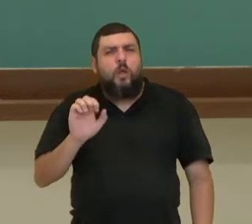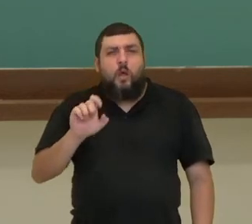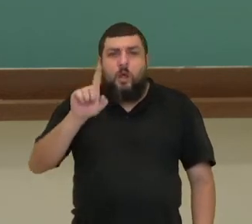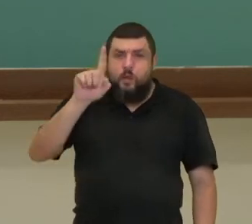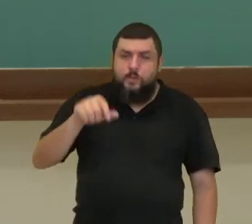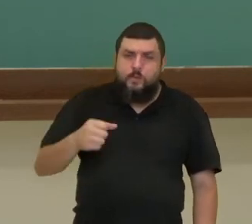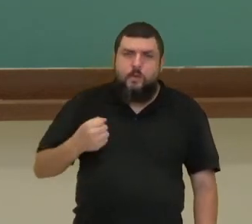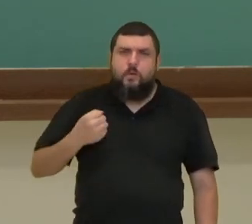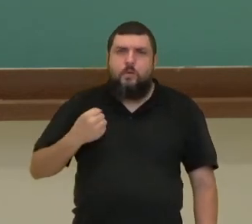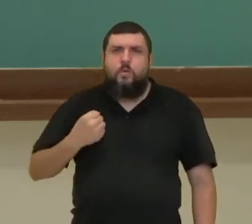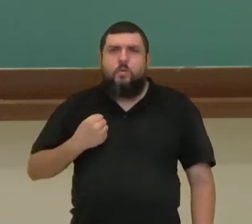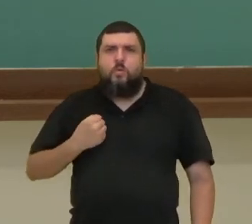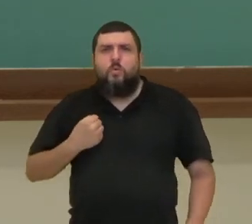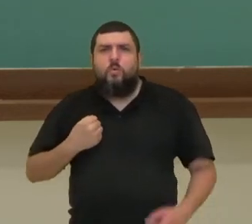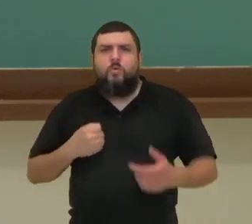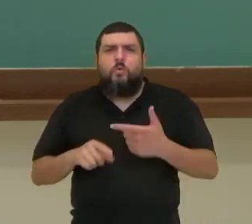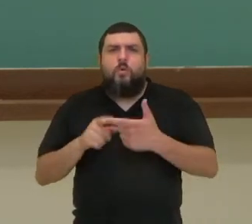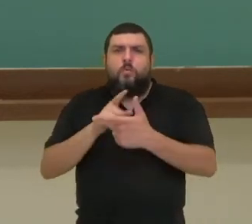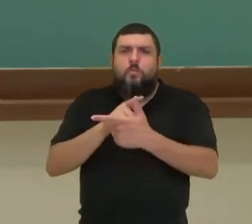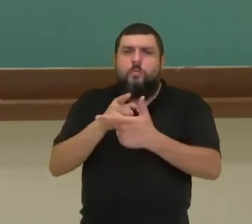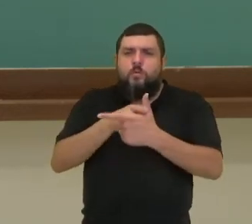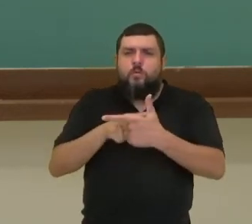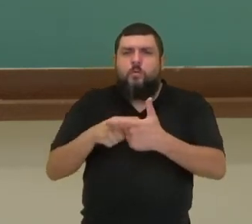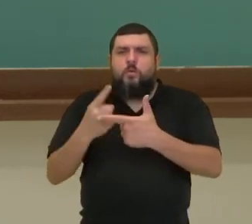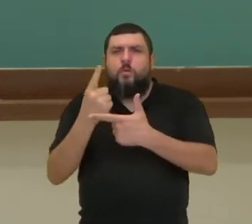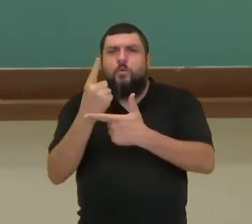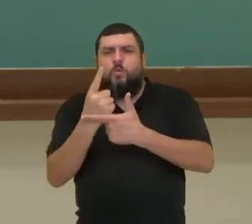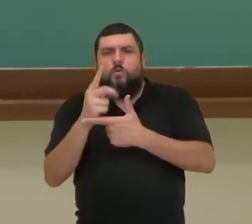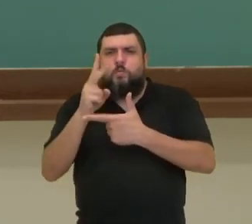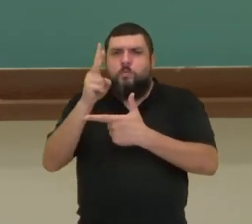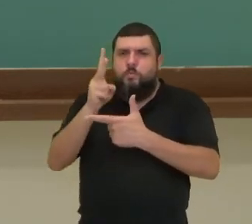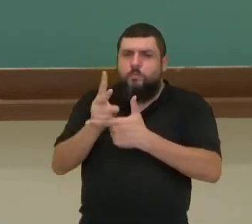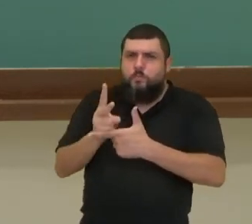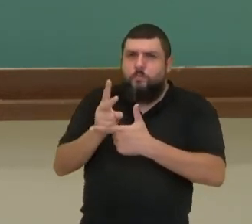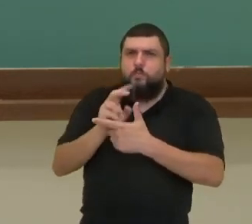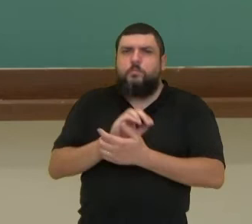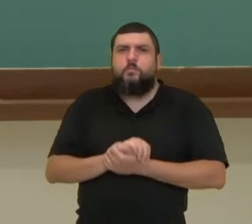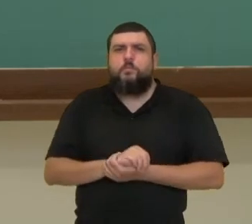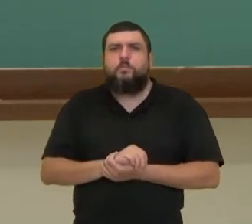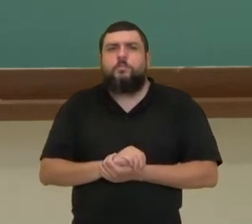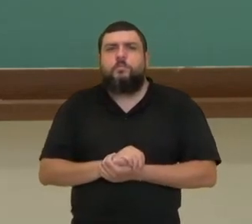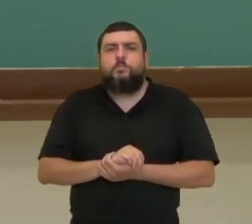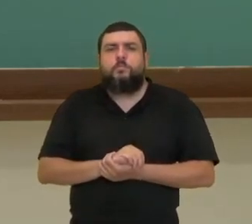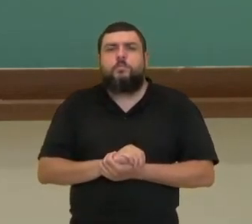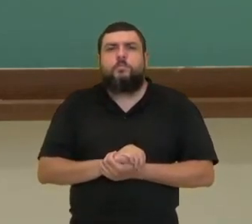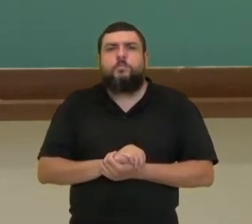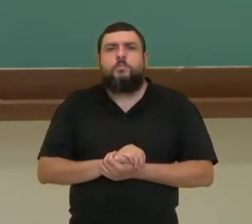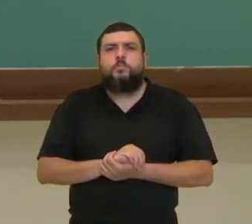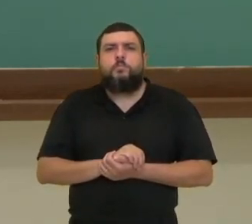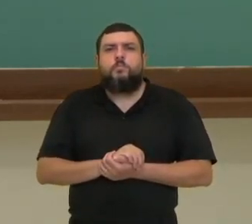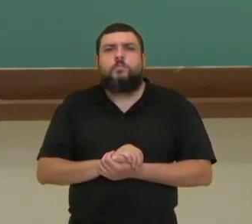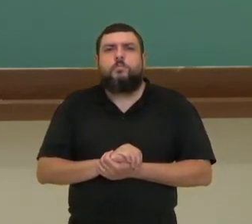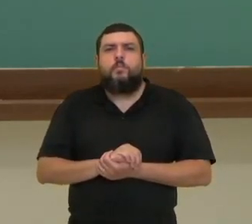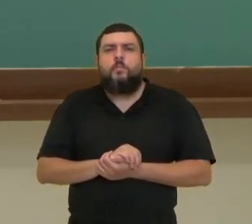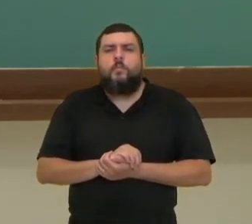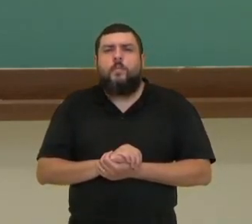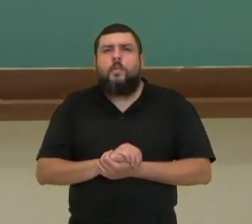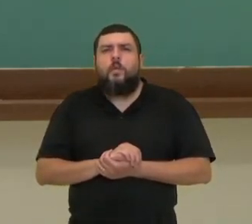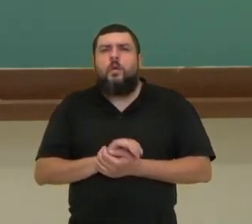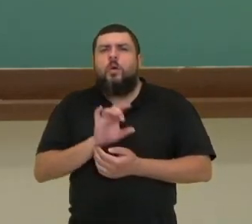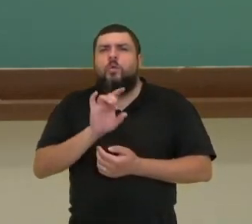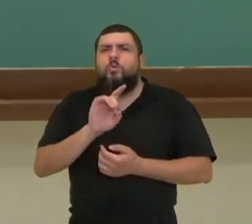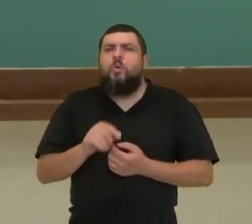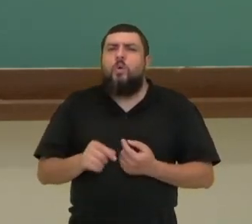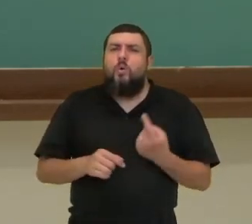divisível apenas por 1 e por ele mesmo, ok? Nós temos apenas um número par